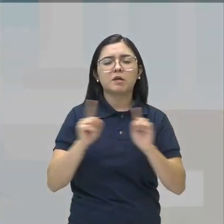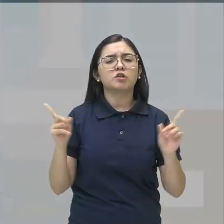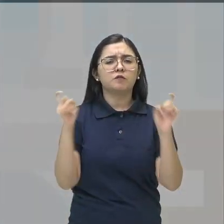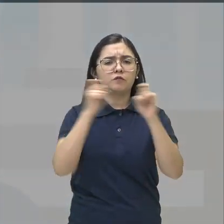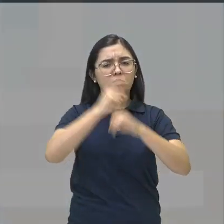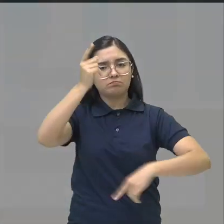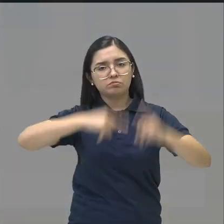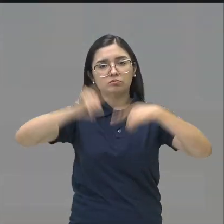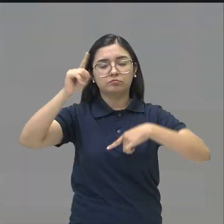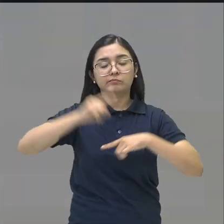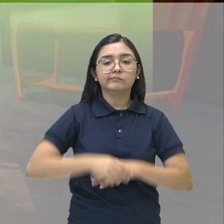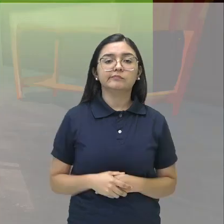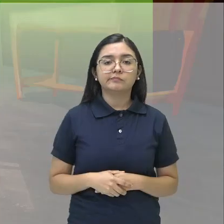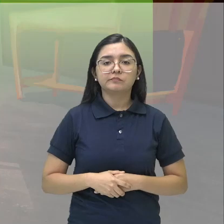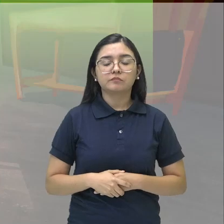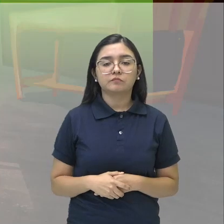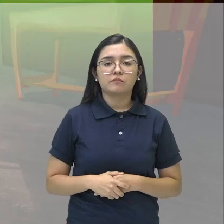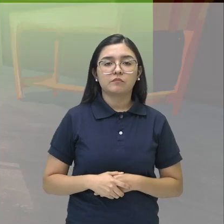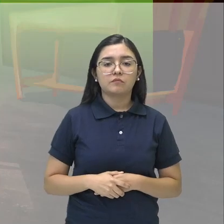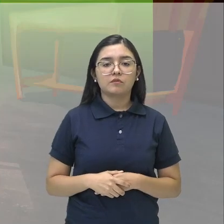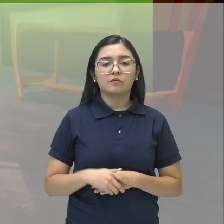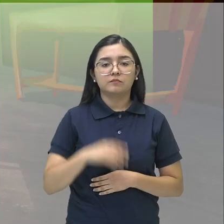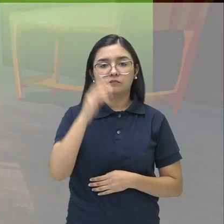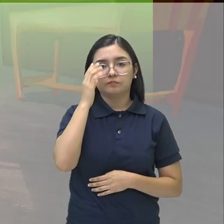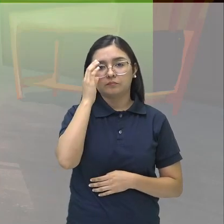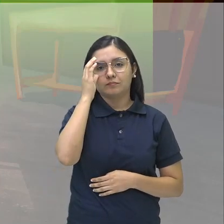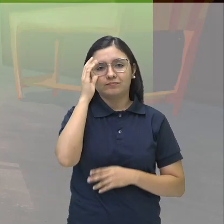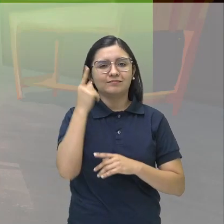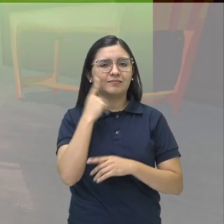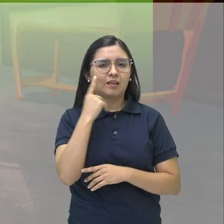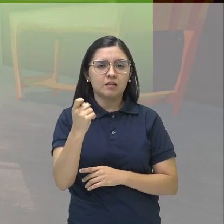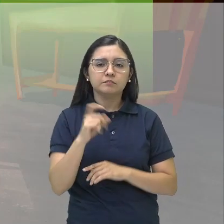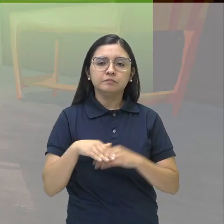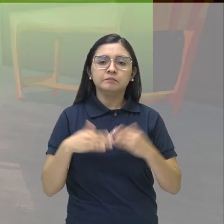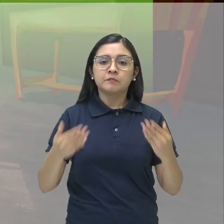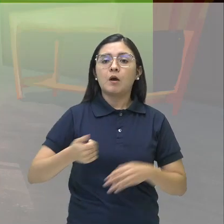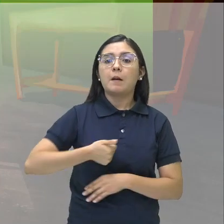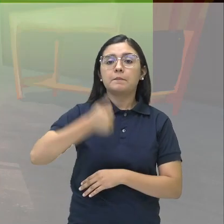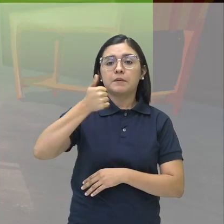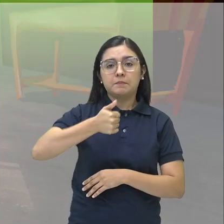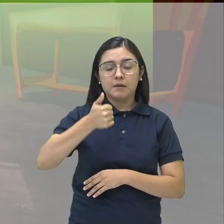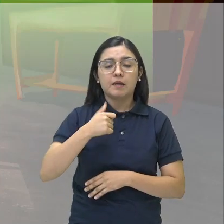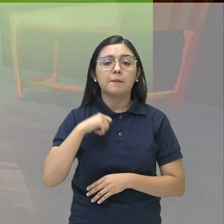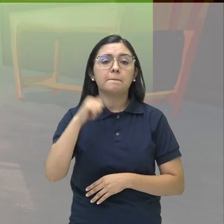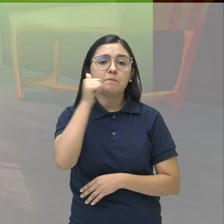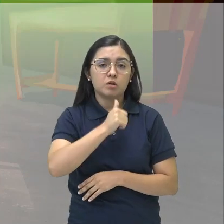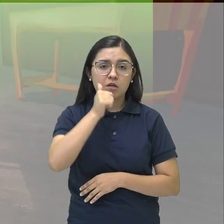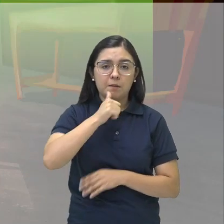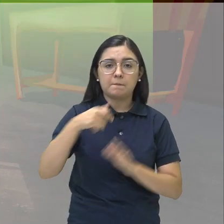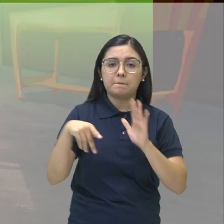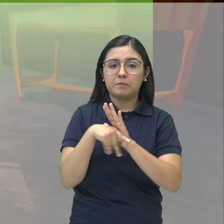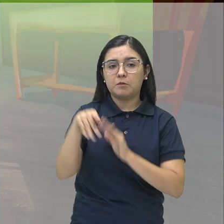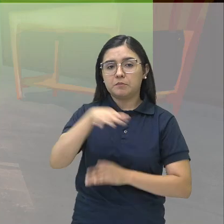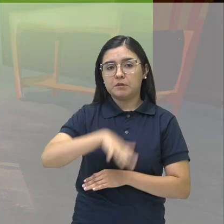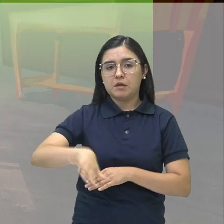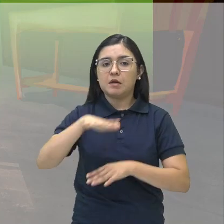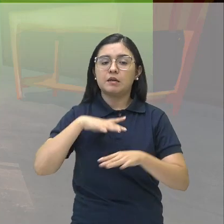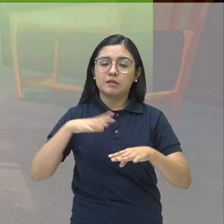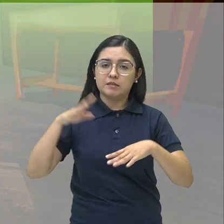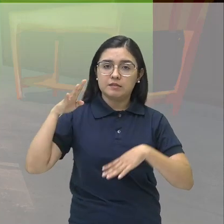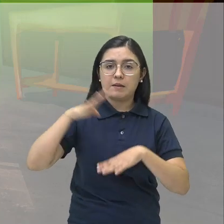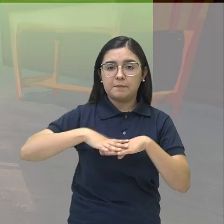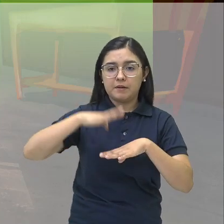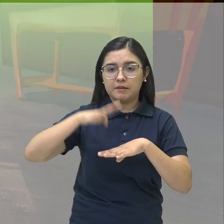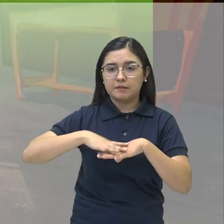as dificuldades. Olha aí que legal, né? Então, a primeira matemática aí do mundo, a